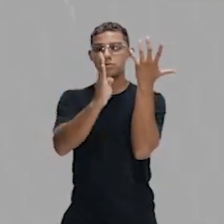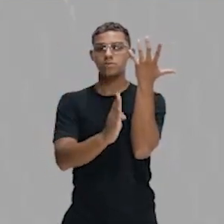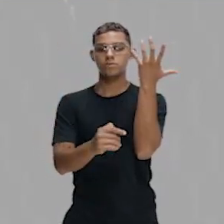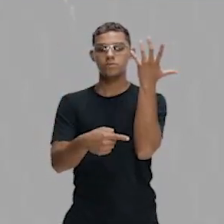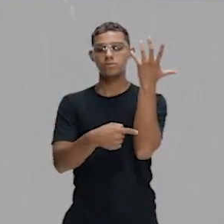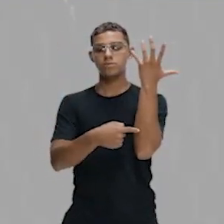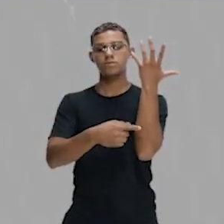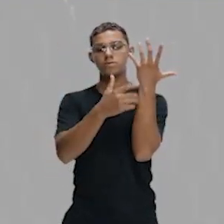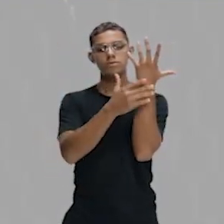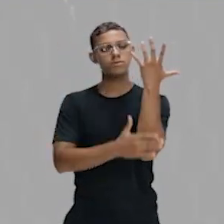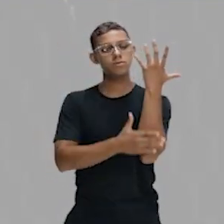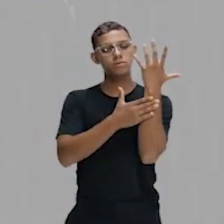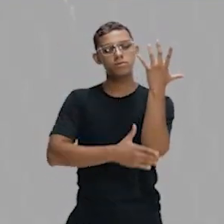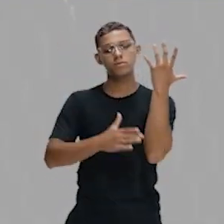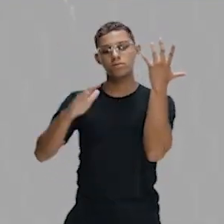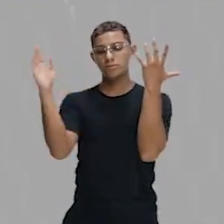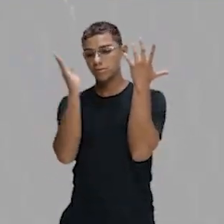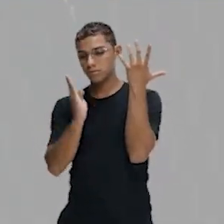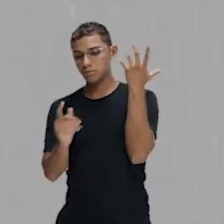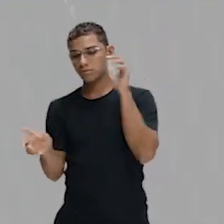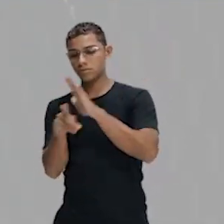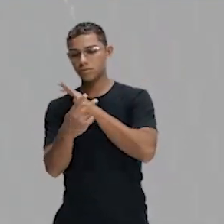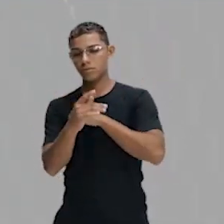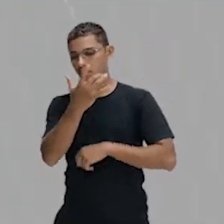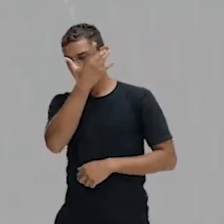os portugueses chegaram, uma das